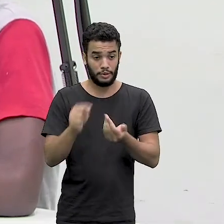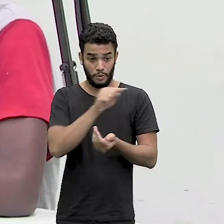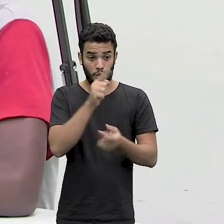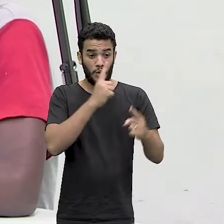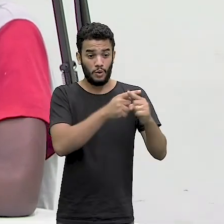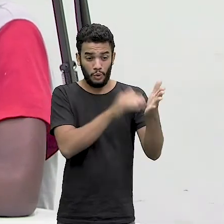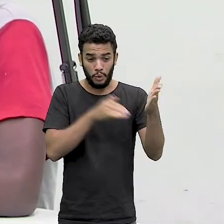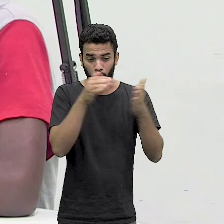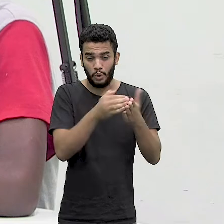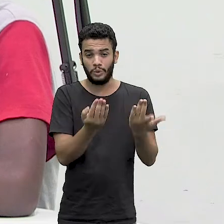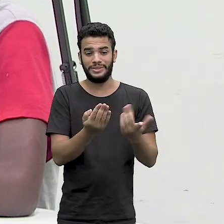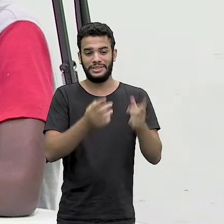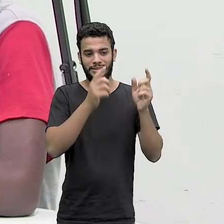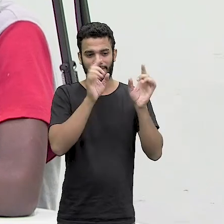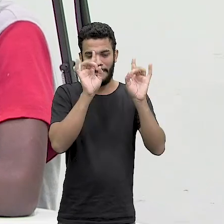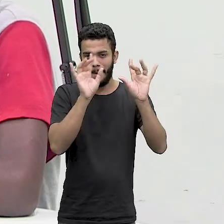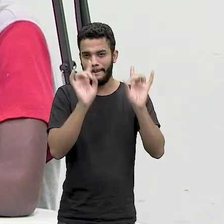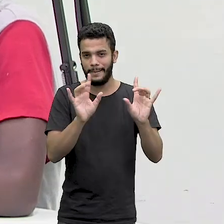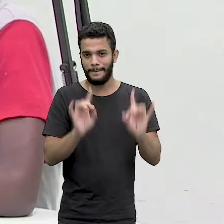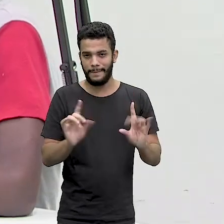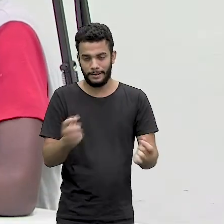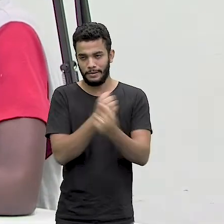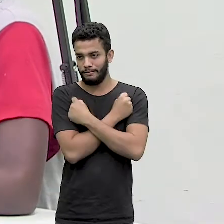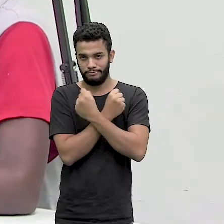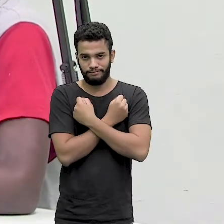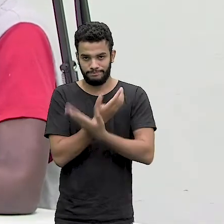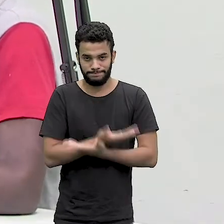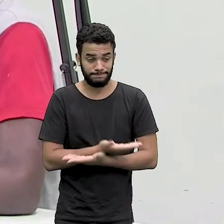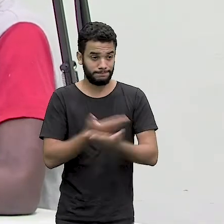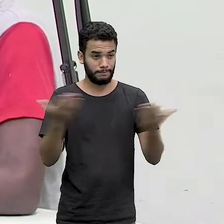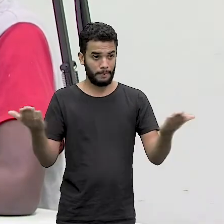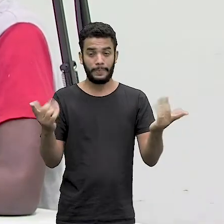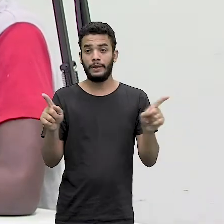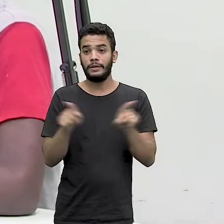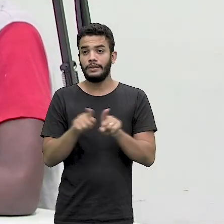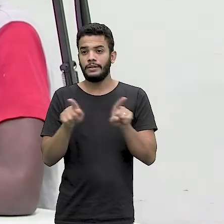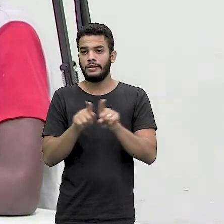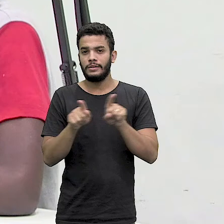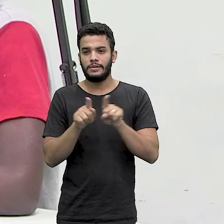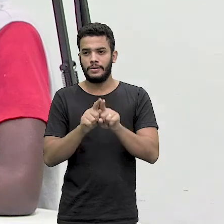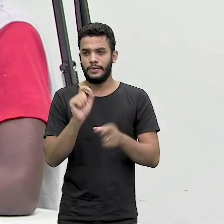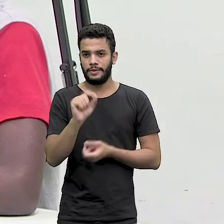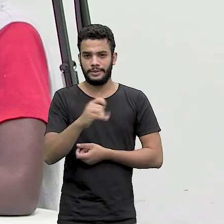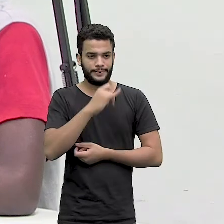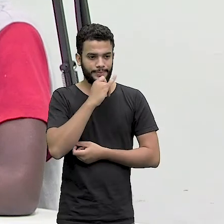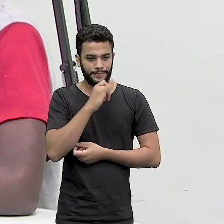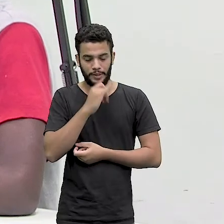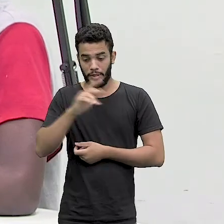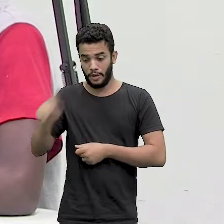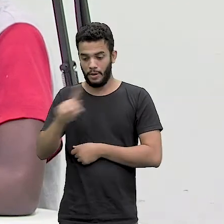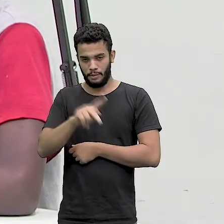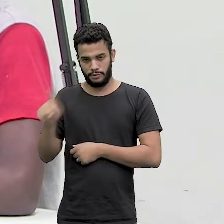vai ficar no nosso canal no YouTube aí. Um abraço para todos vocês, em especial para a Tânia, todos os funcionários da Escola Municipal